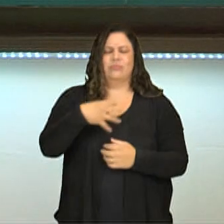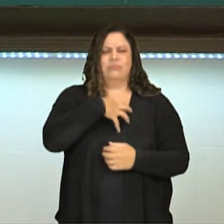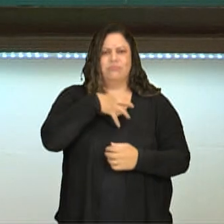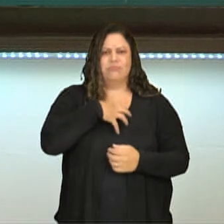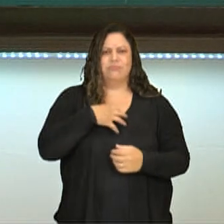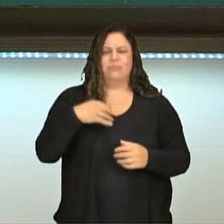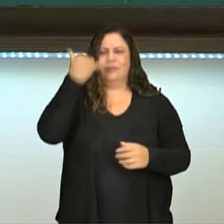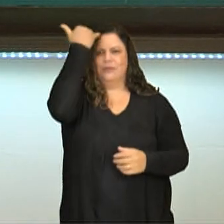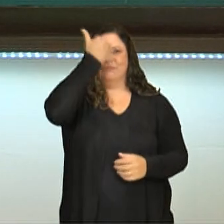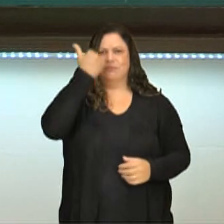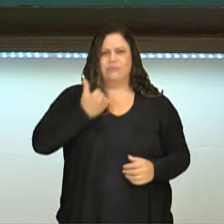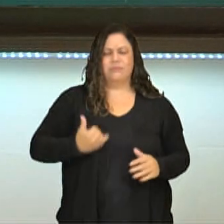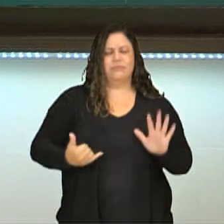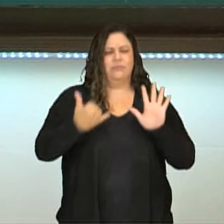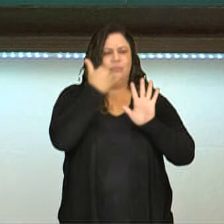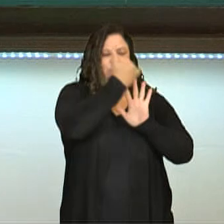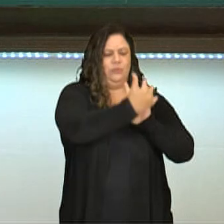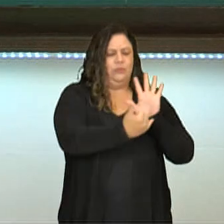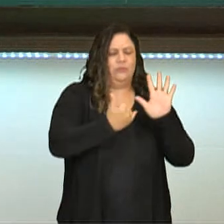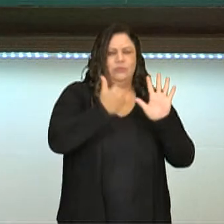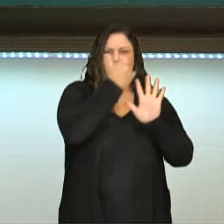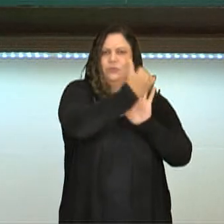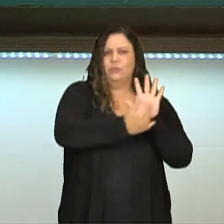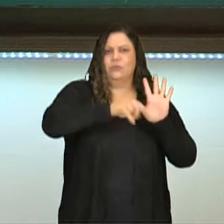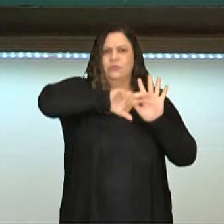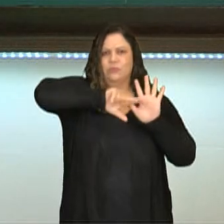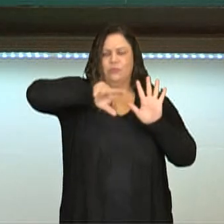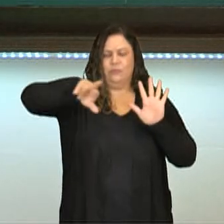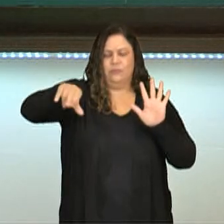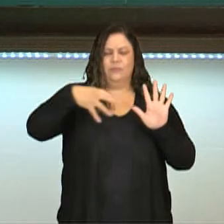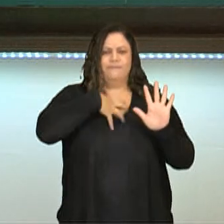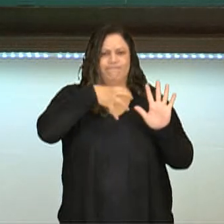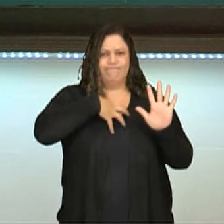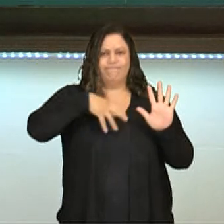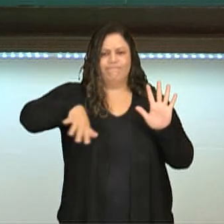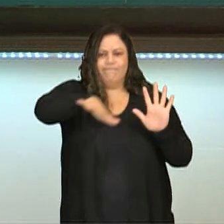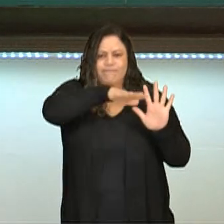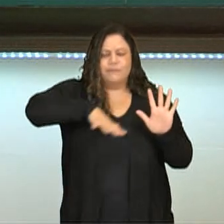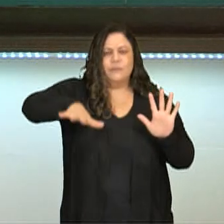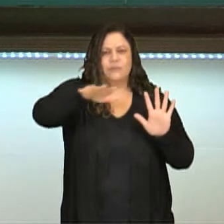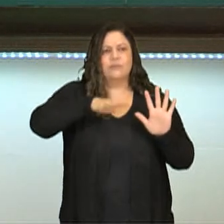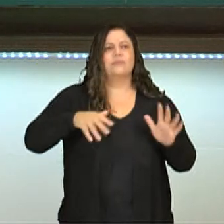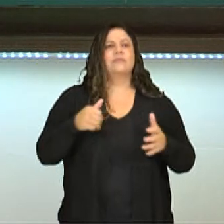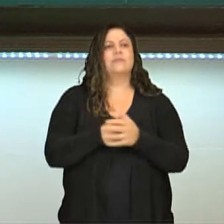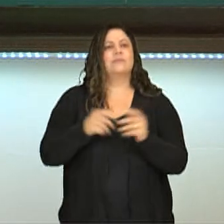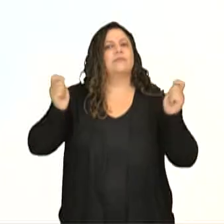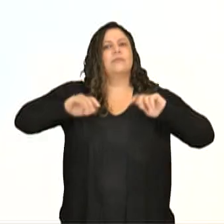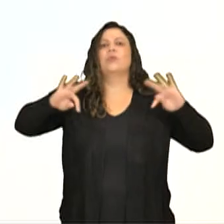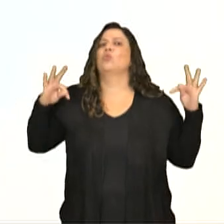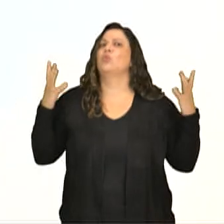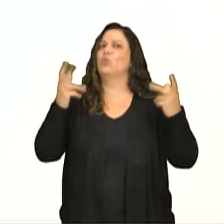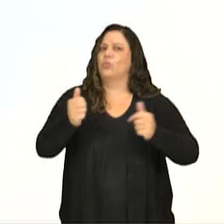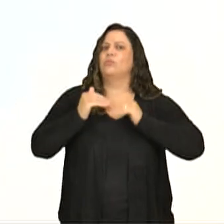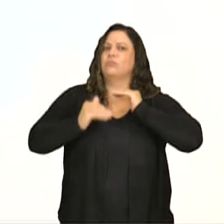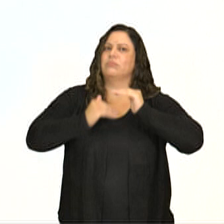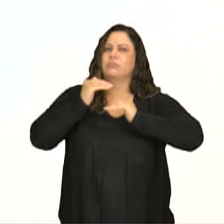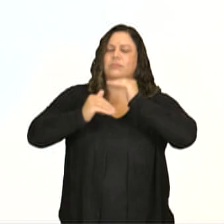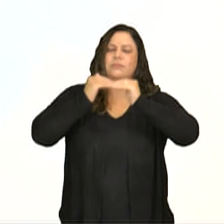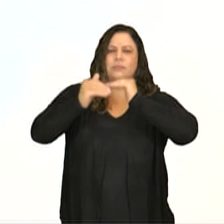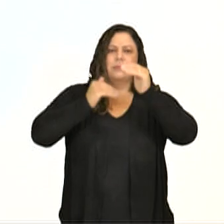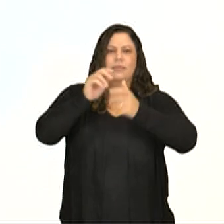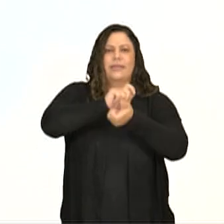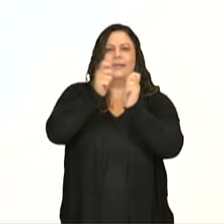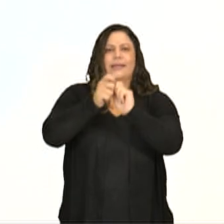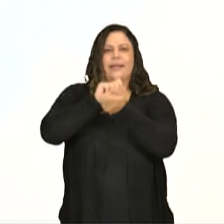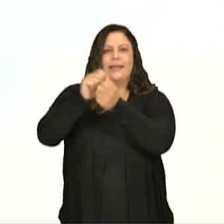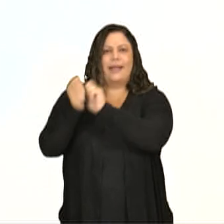estruturas sensoriais que vão permitir com que ele sinta os estímulos do ambiente. Todos os seres evoluem,